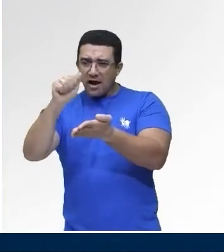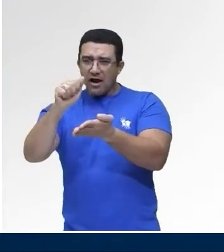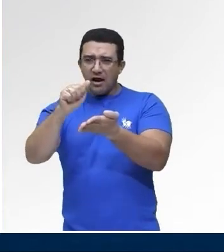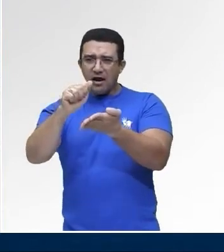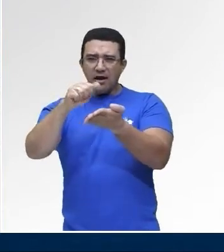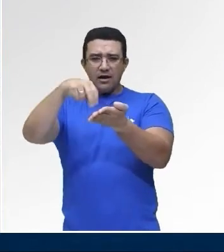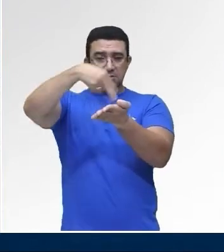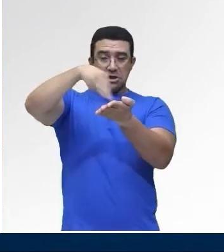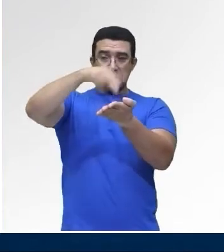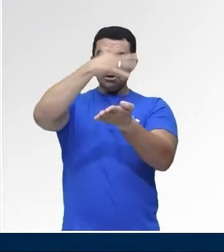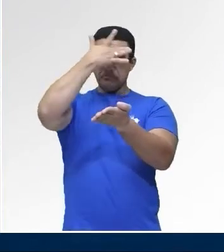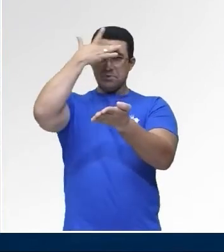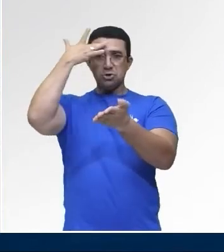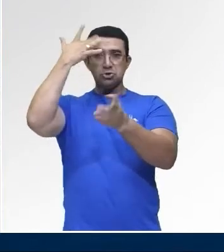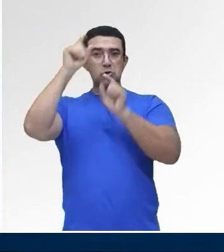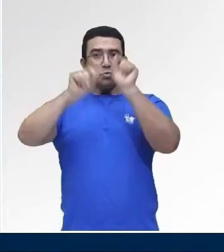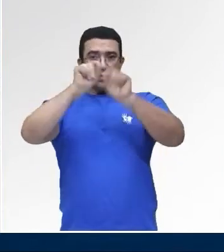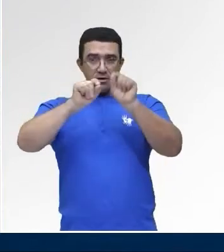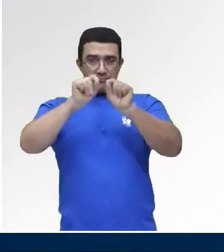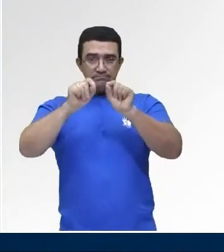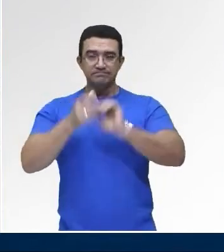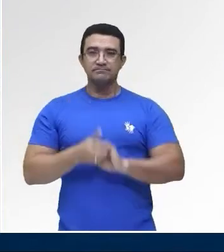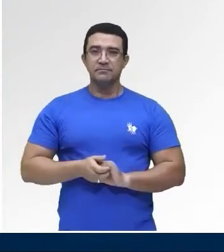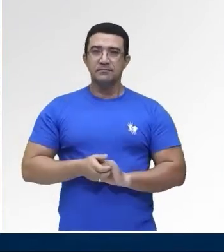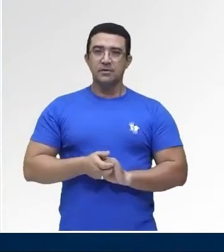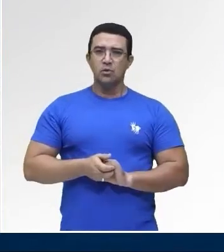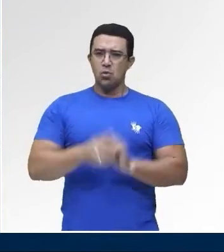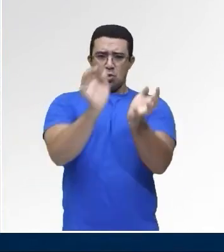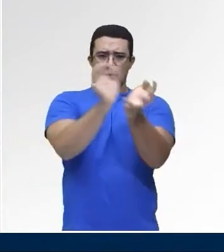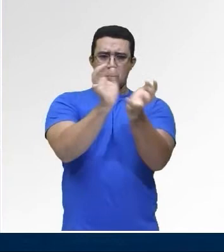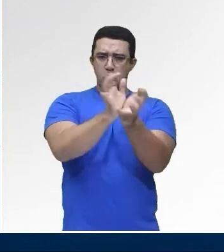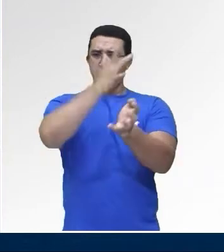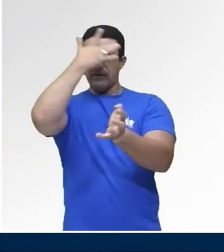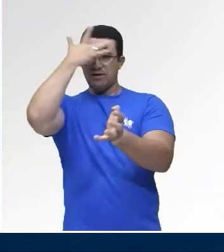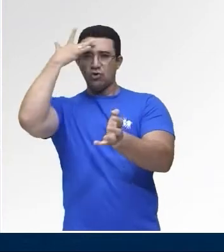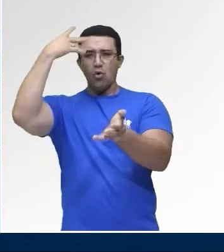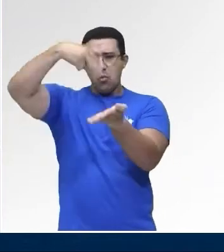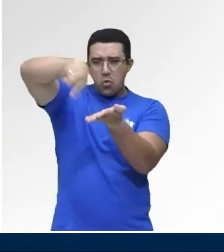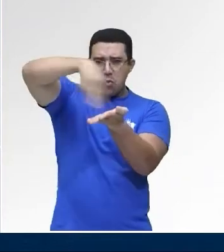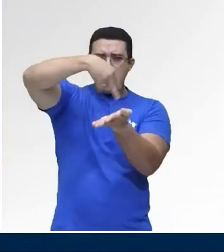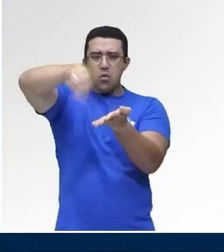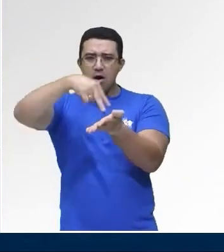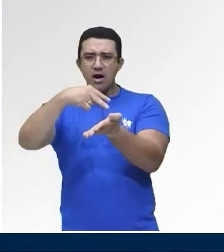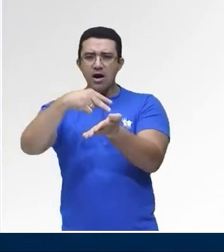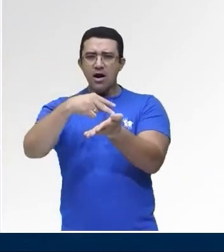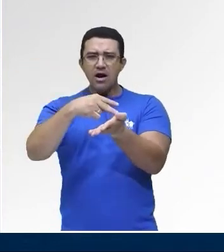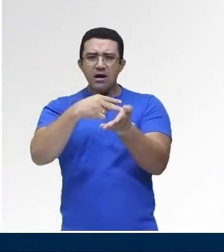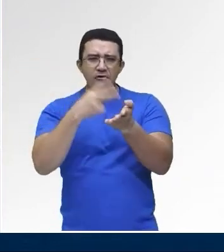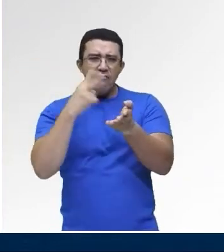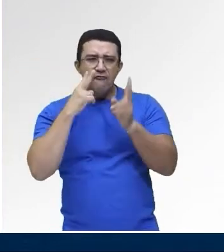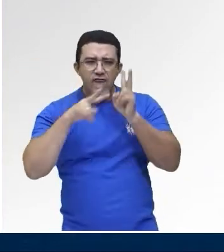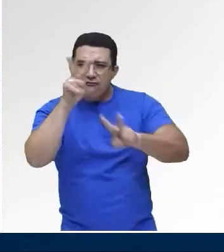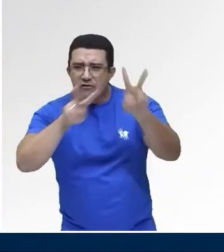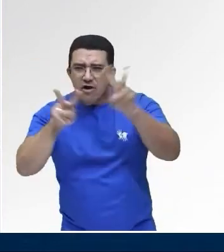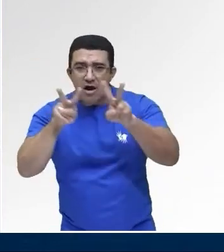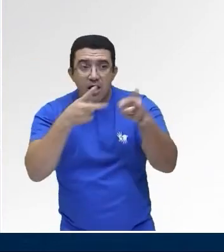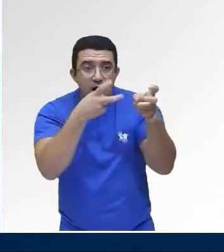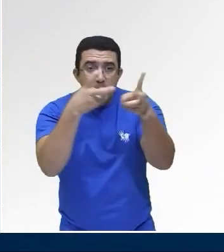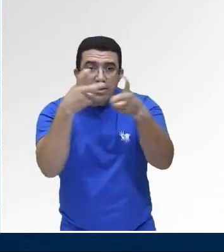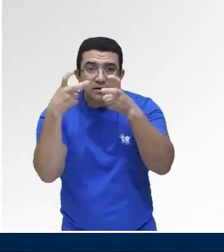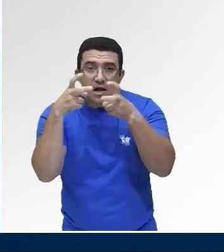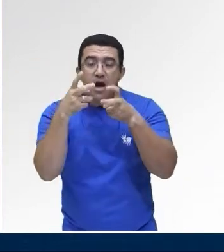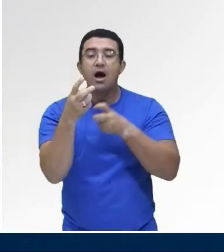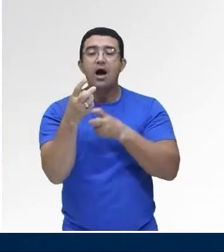observa um grupo de pessoas dançando, você vai notar a sintonia